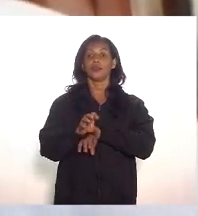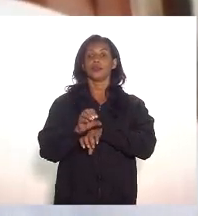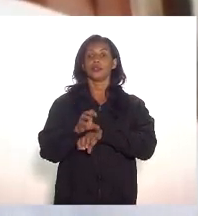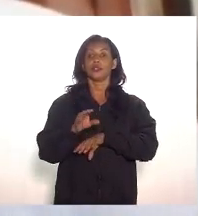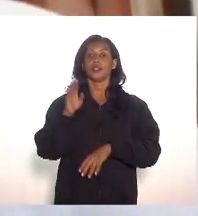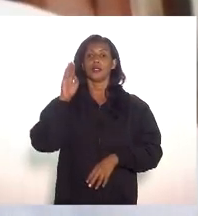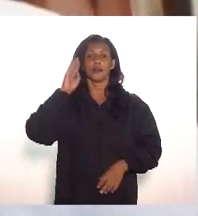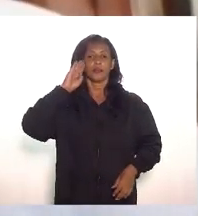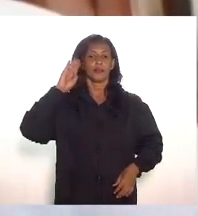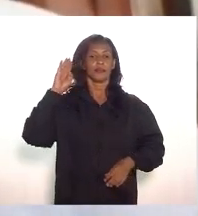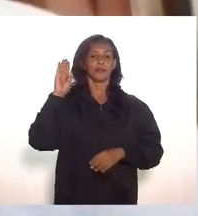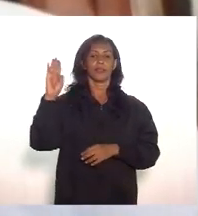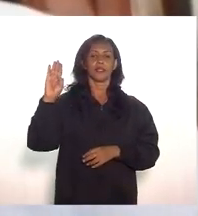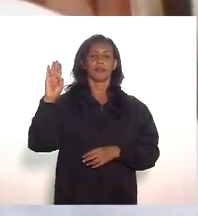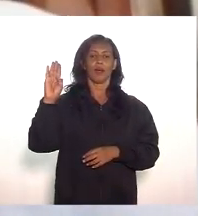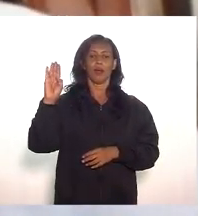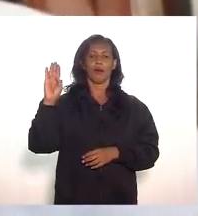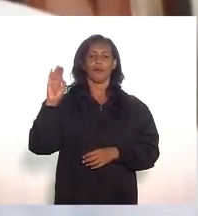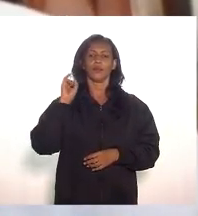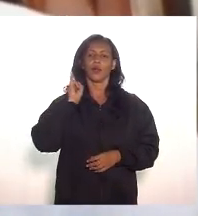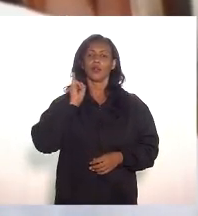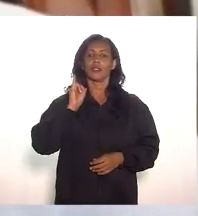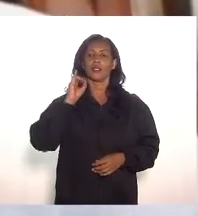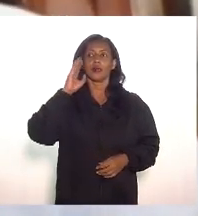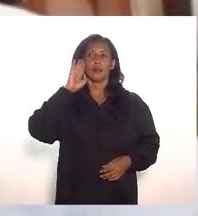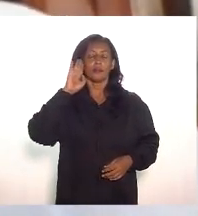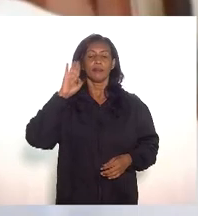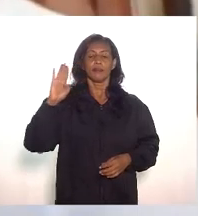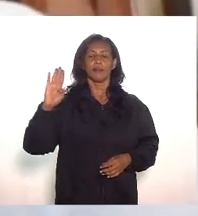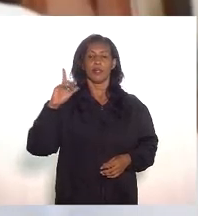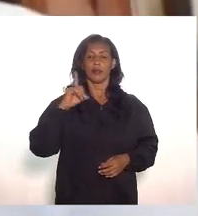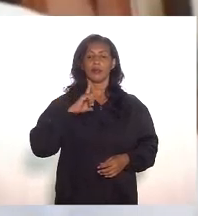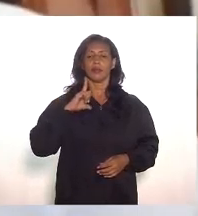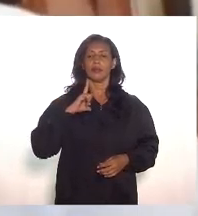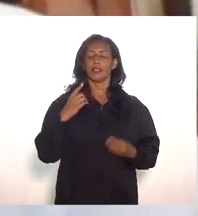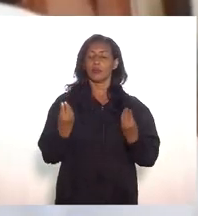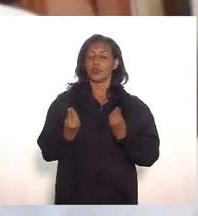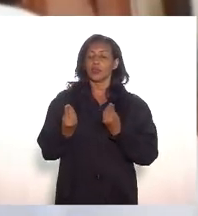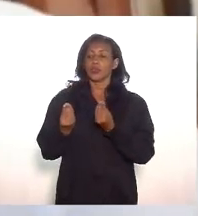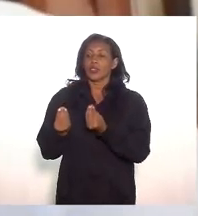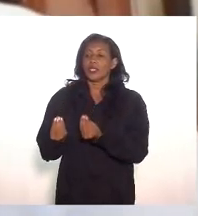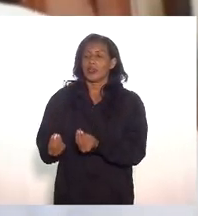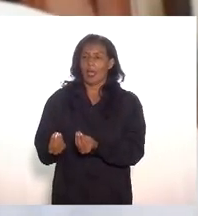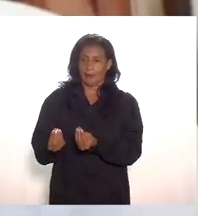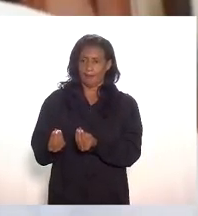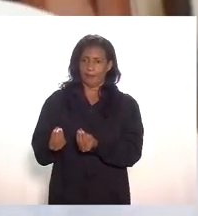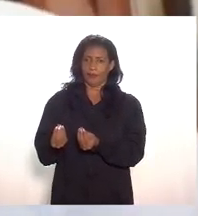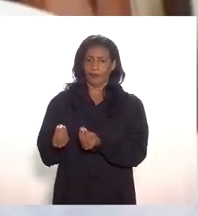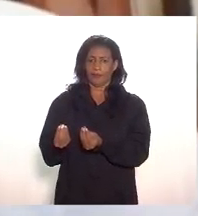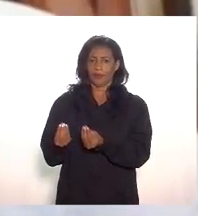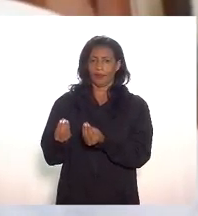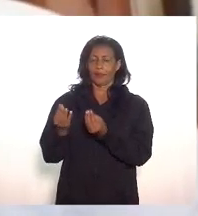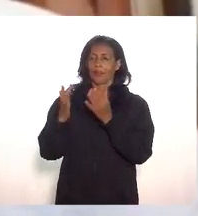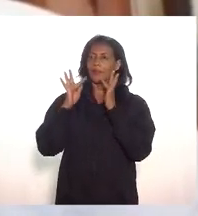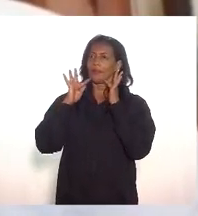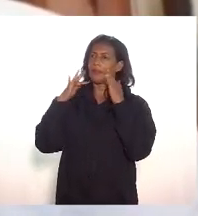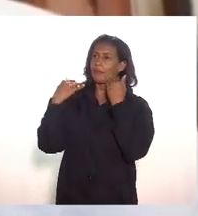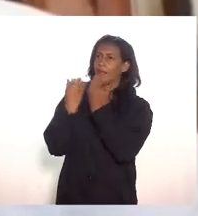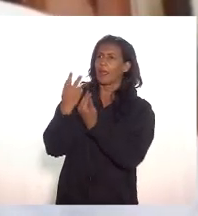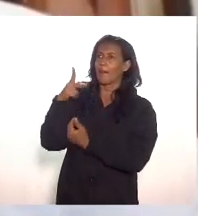fundamental. Então, se a educação é fundamental, nós temos que dar condições e os pais têm essa condição